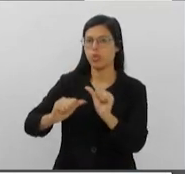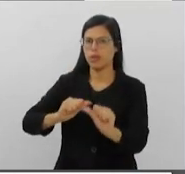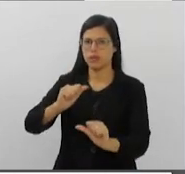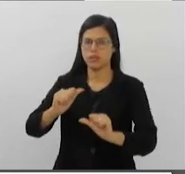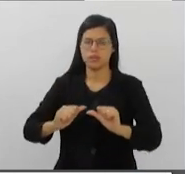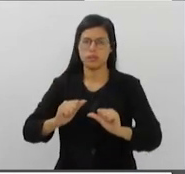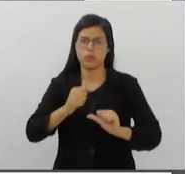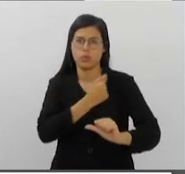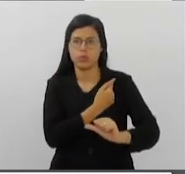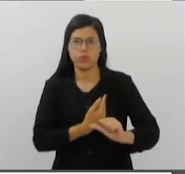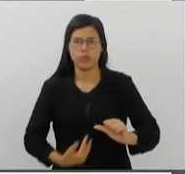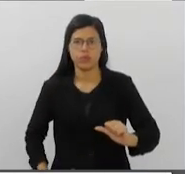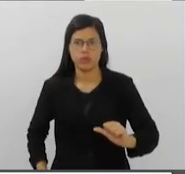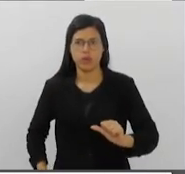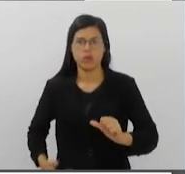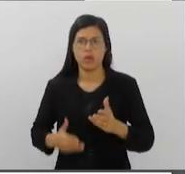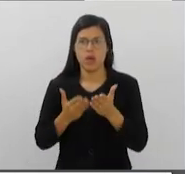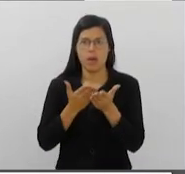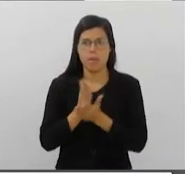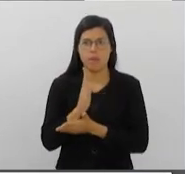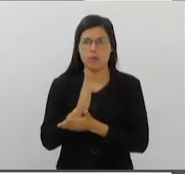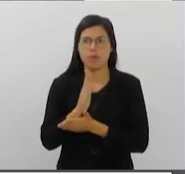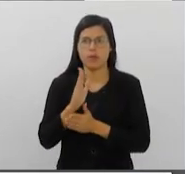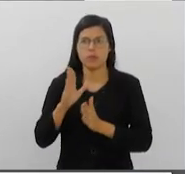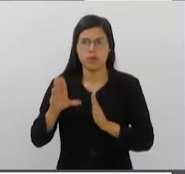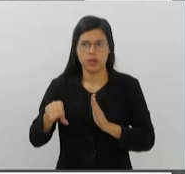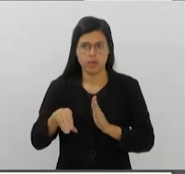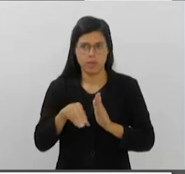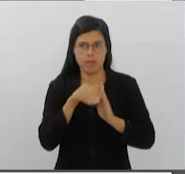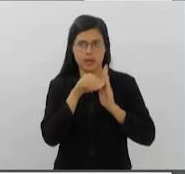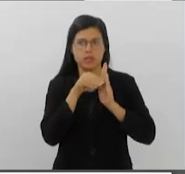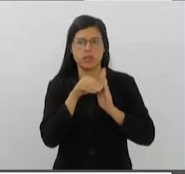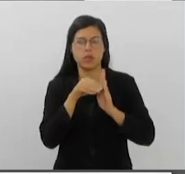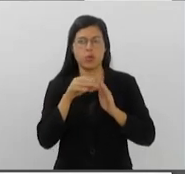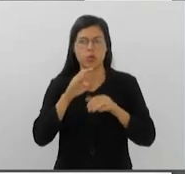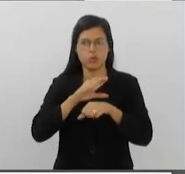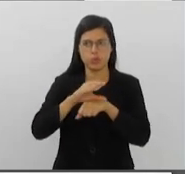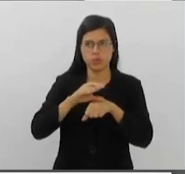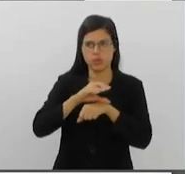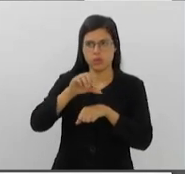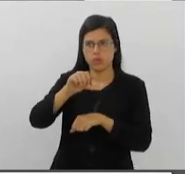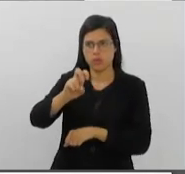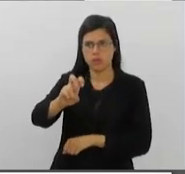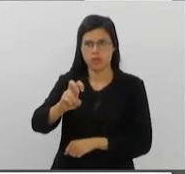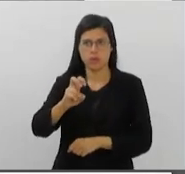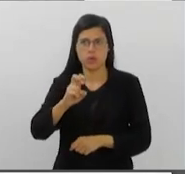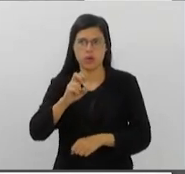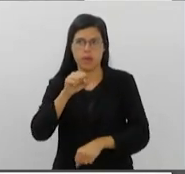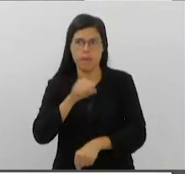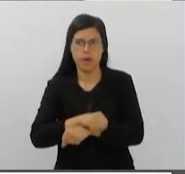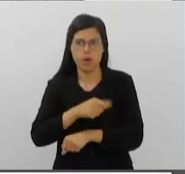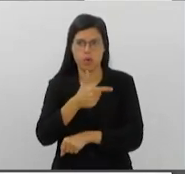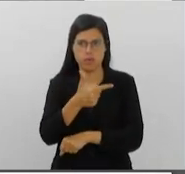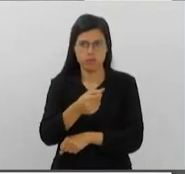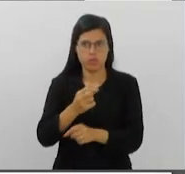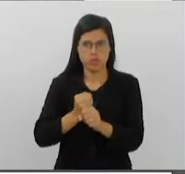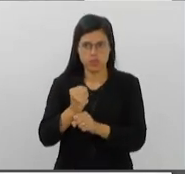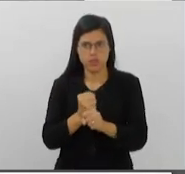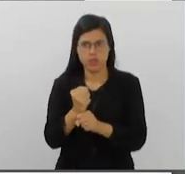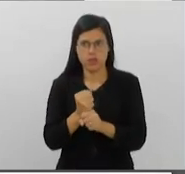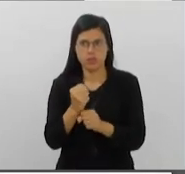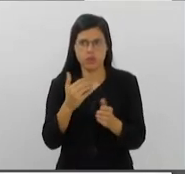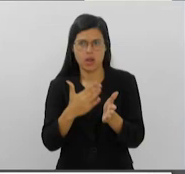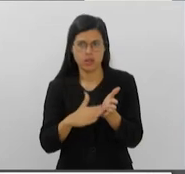nosso governo e foi aprovada a Emenda Constitucional 95, que congelou por 20 anos as despesas primárias do